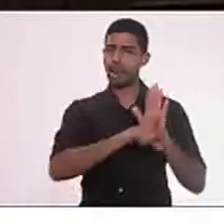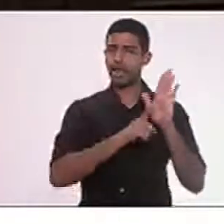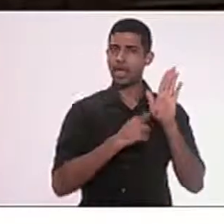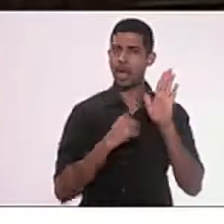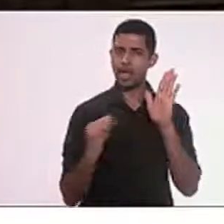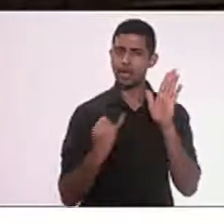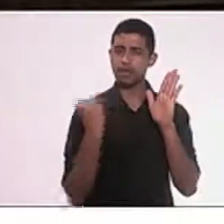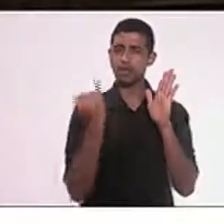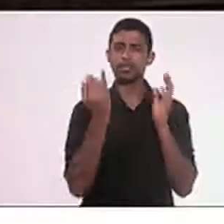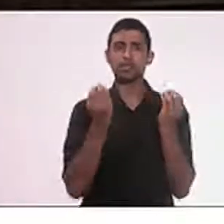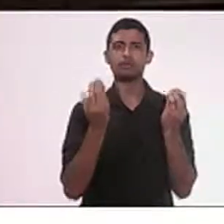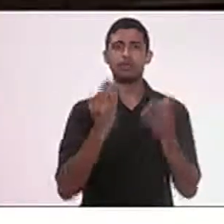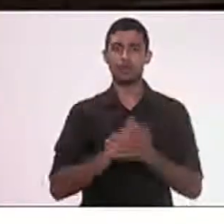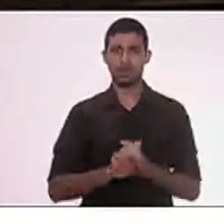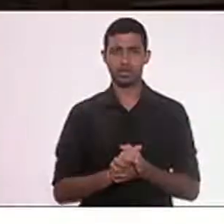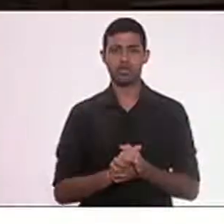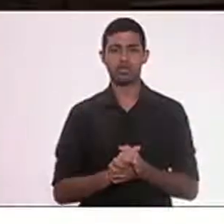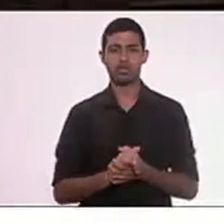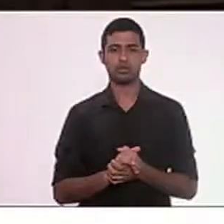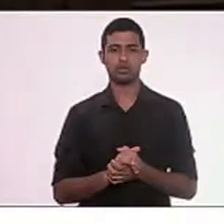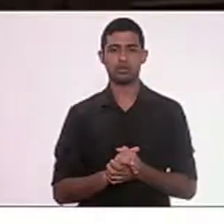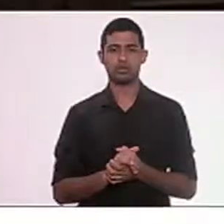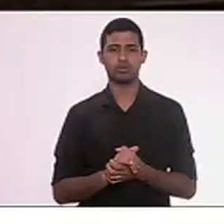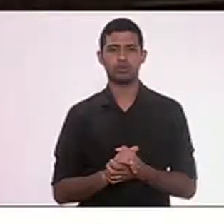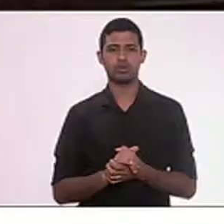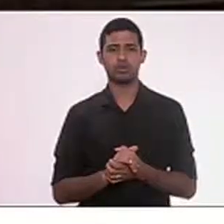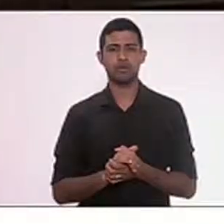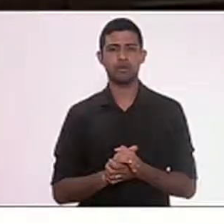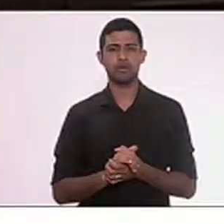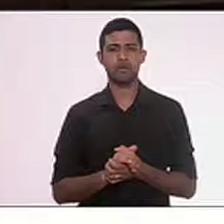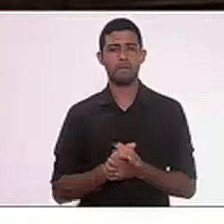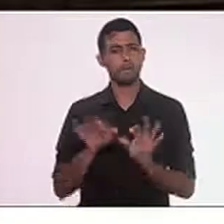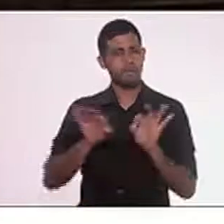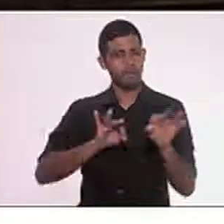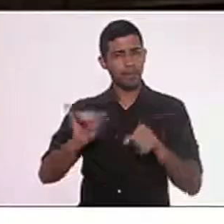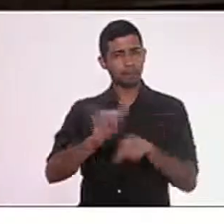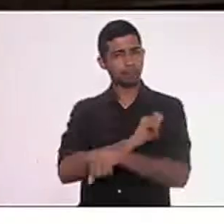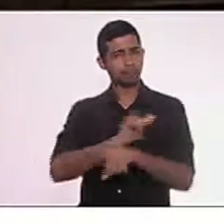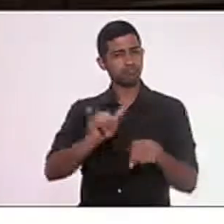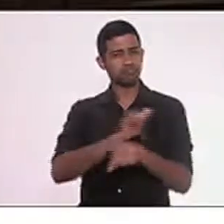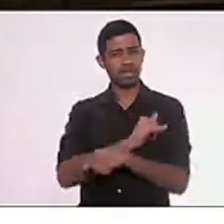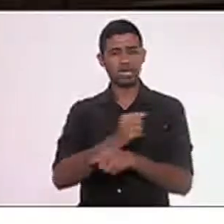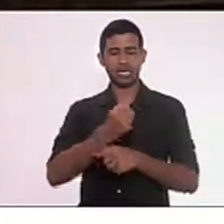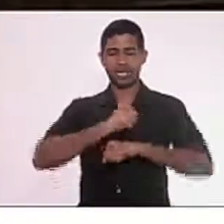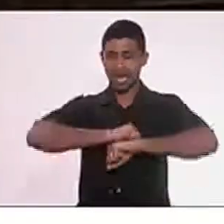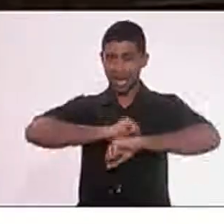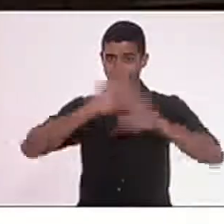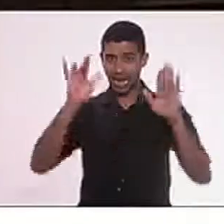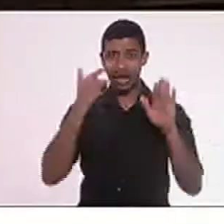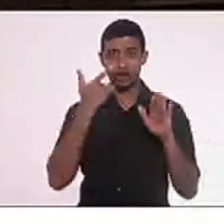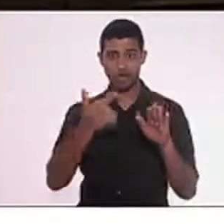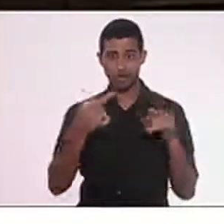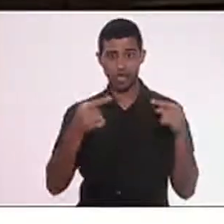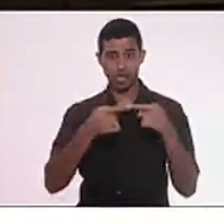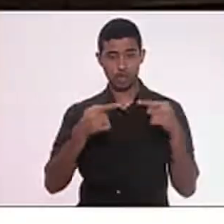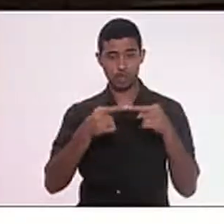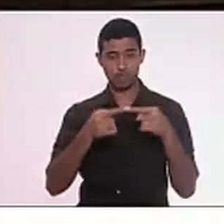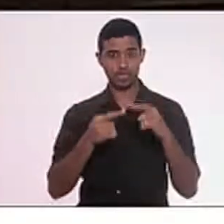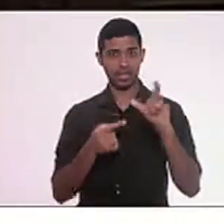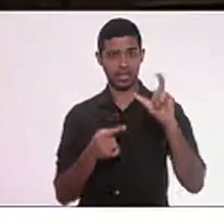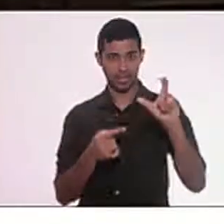importante para instituir mecanismos de transparência na gestão dos recursos do